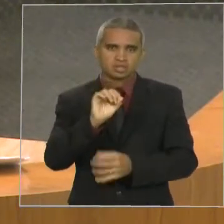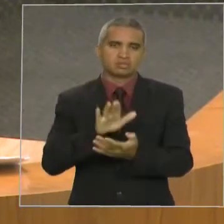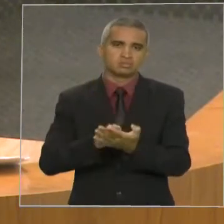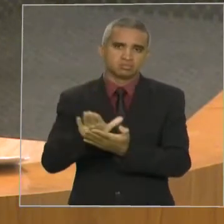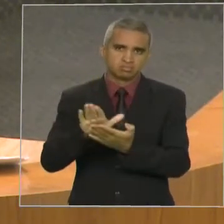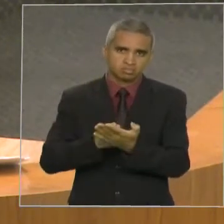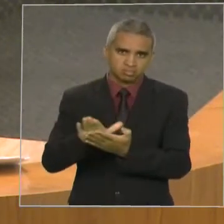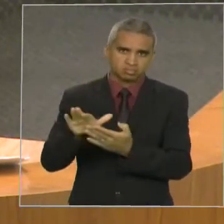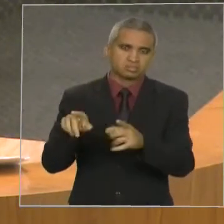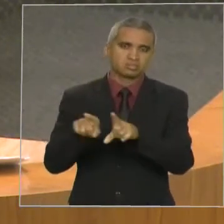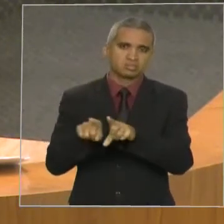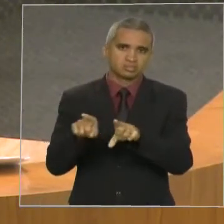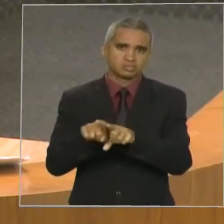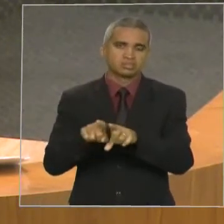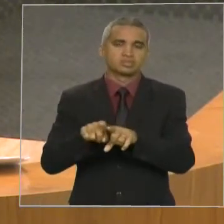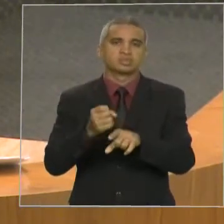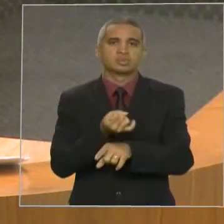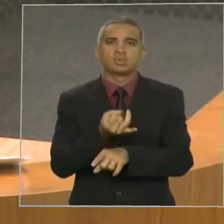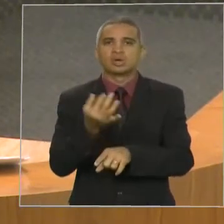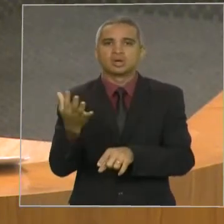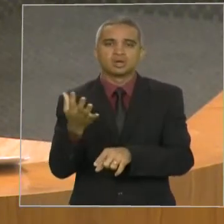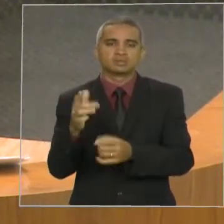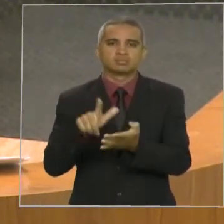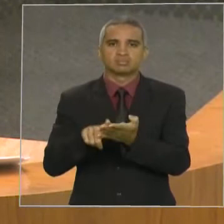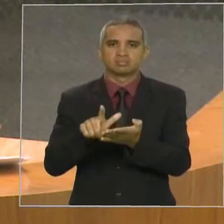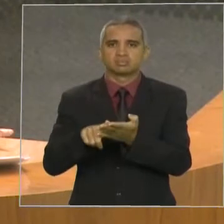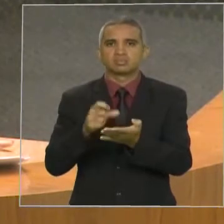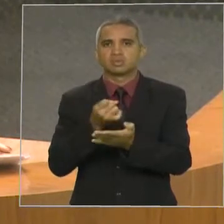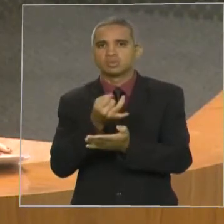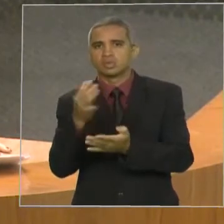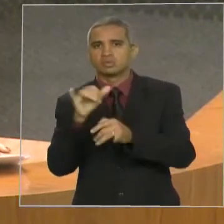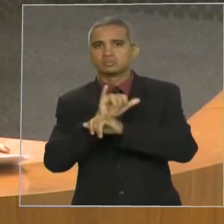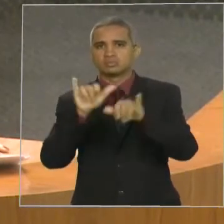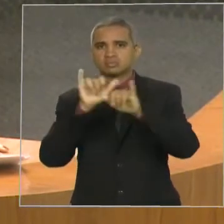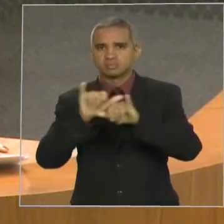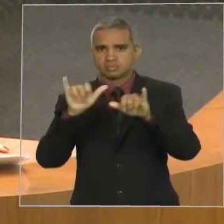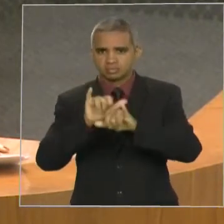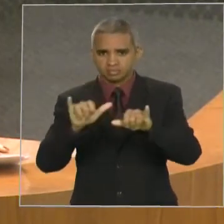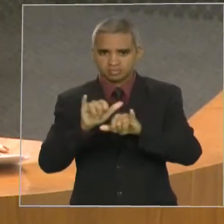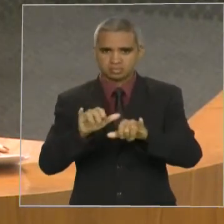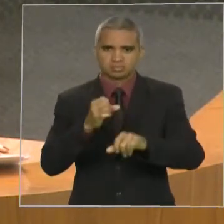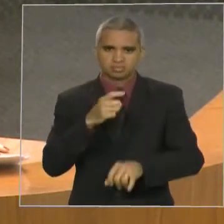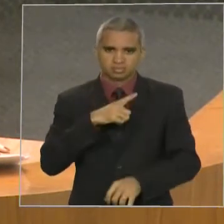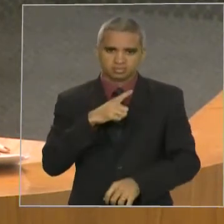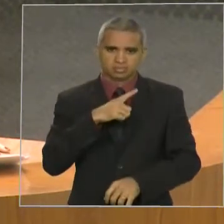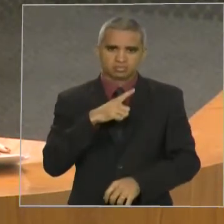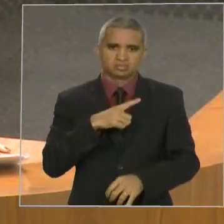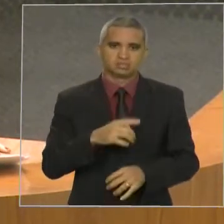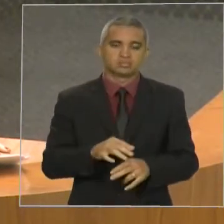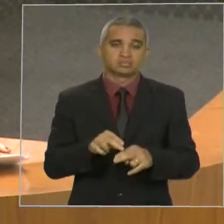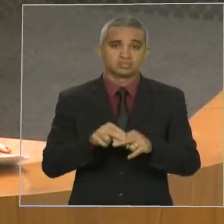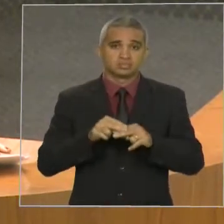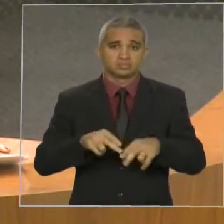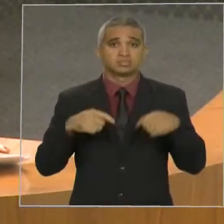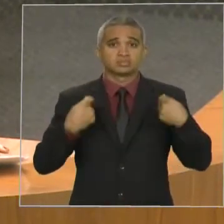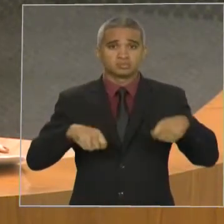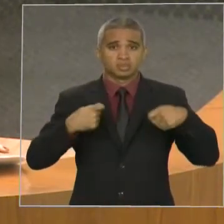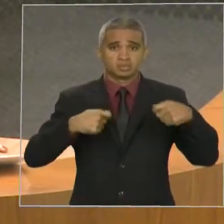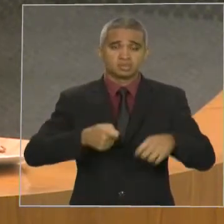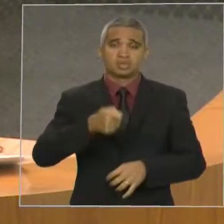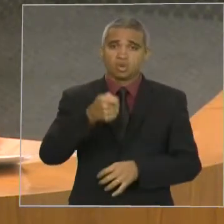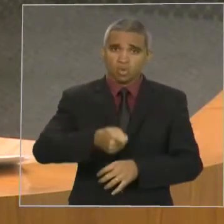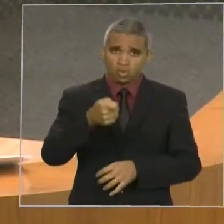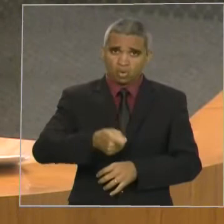da referida publicidade. Ou seja, contendo na propaganda o número do contrato administrativo,